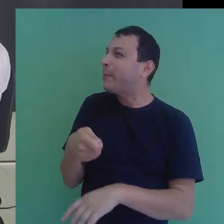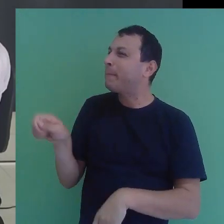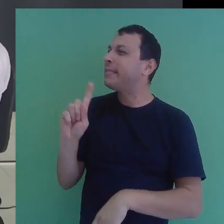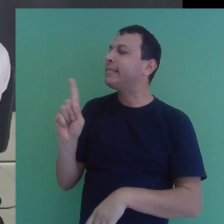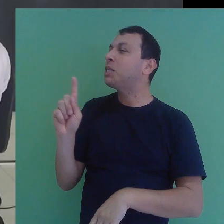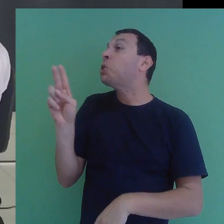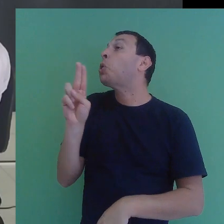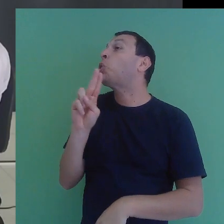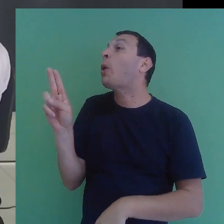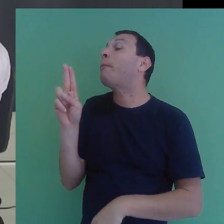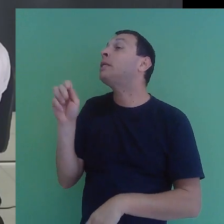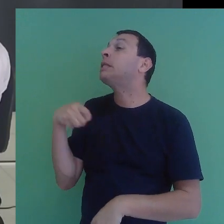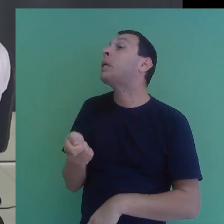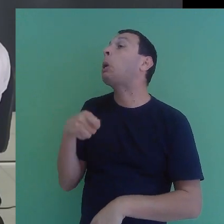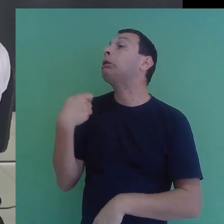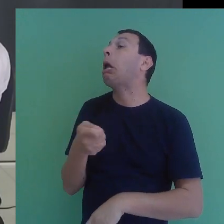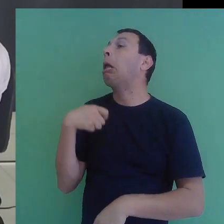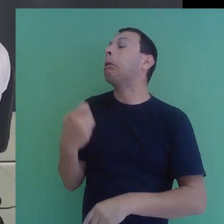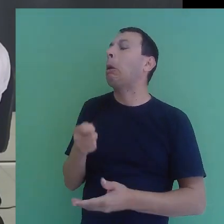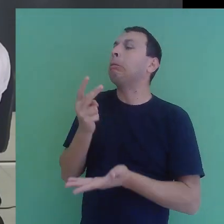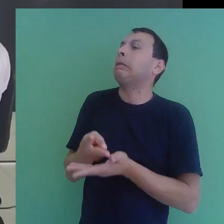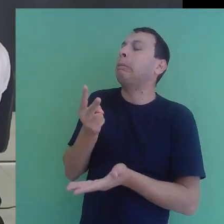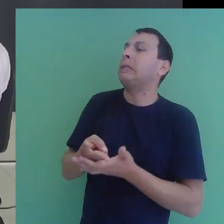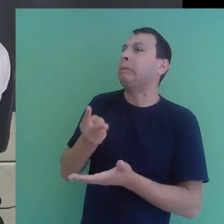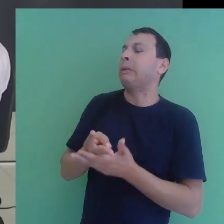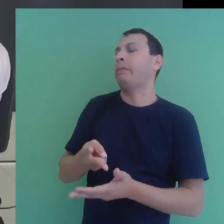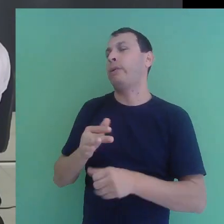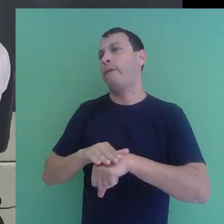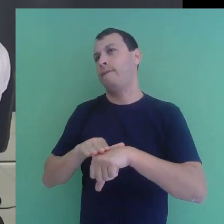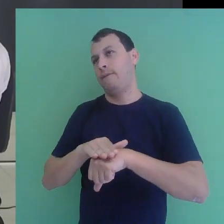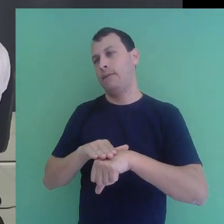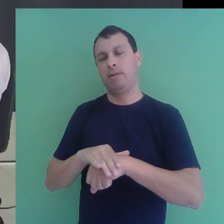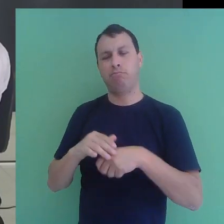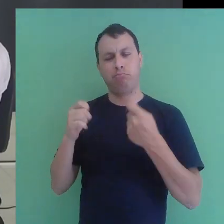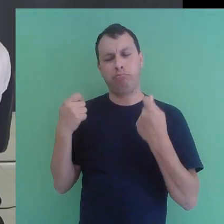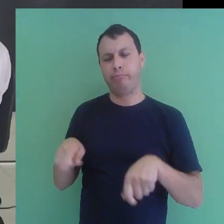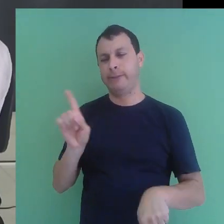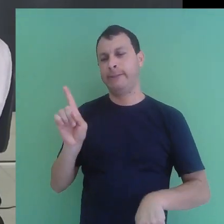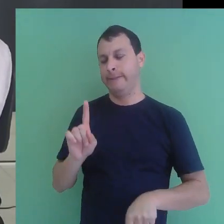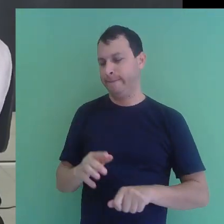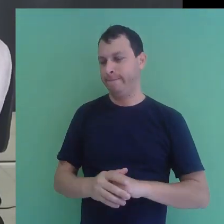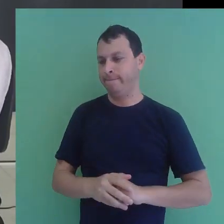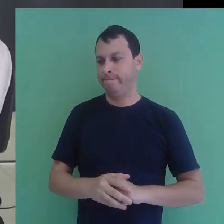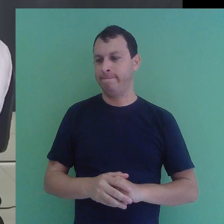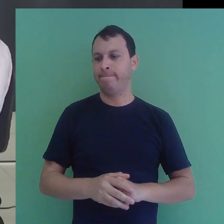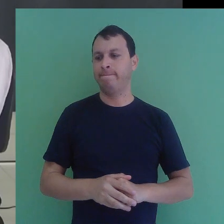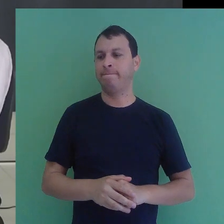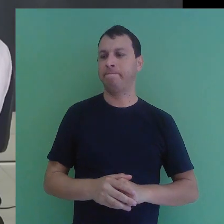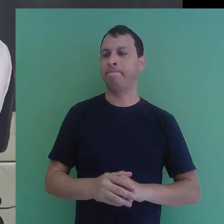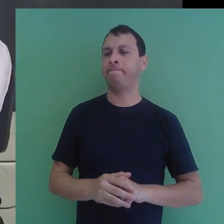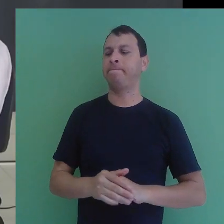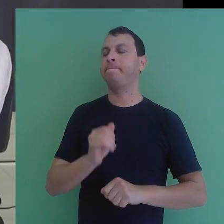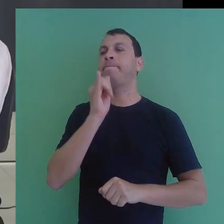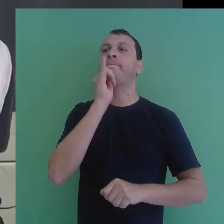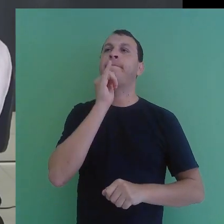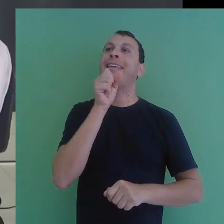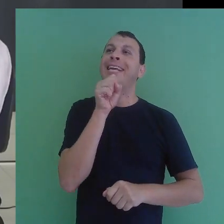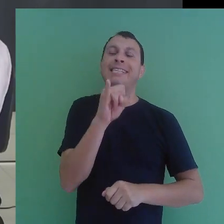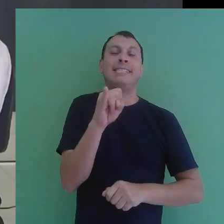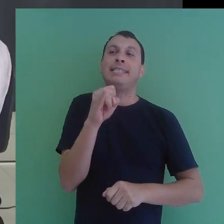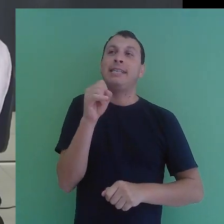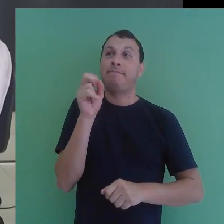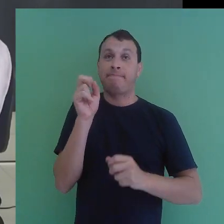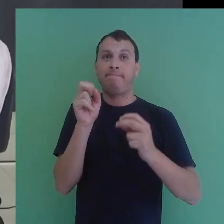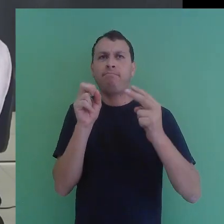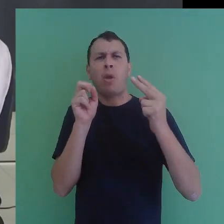nos olhos, então eu converso com você, não existe o vocativo aí. Mas e se eu não estiver vendo a pessoa, daí como que a pessoa